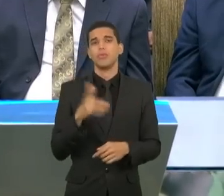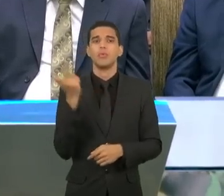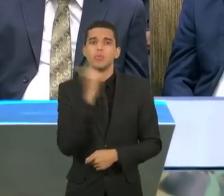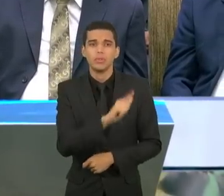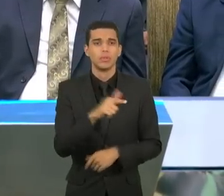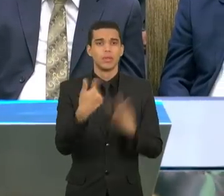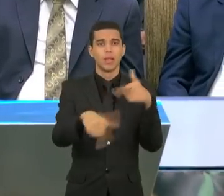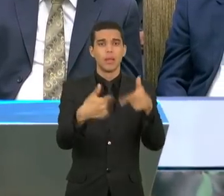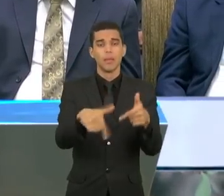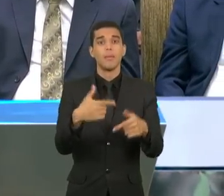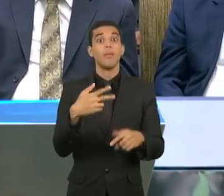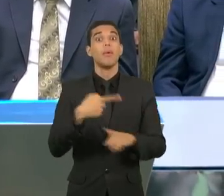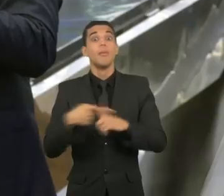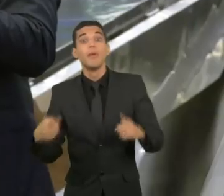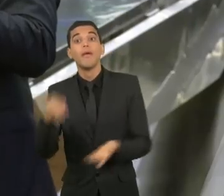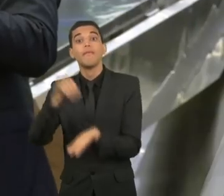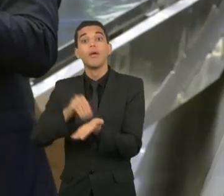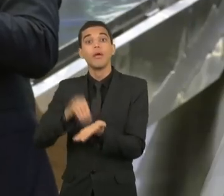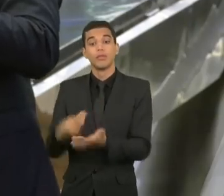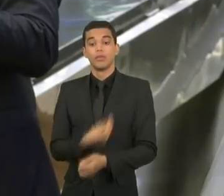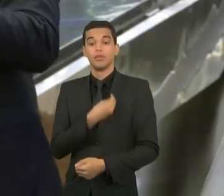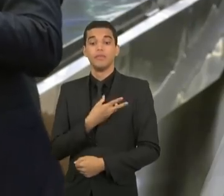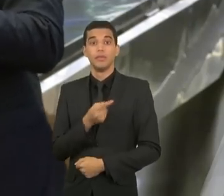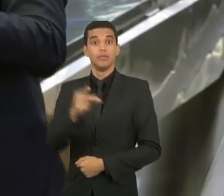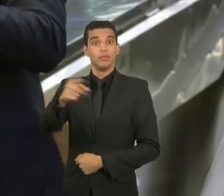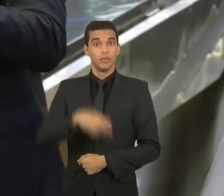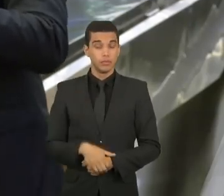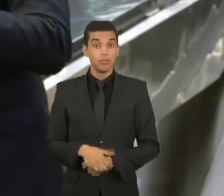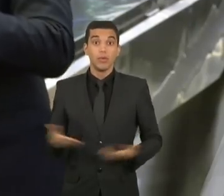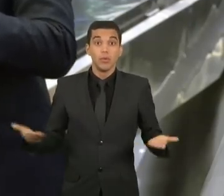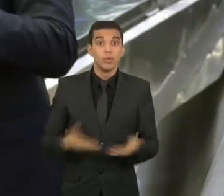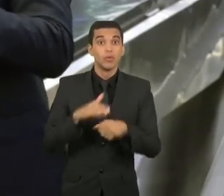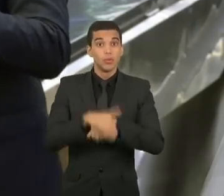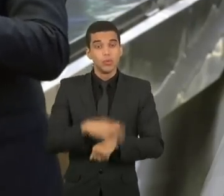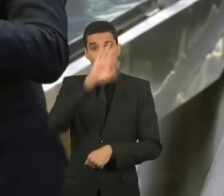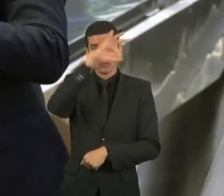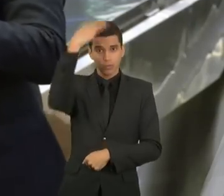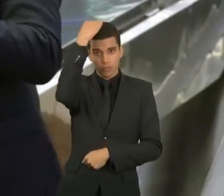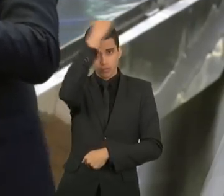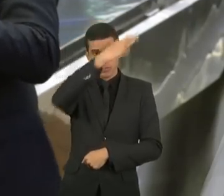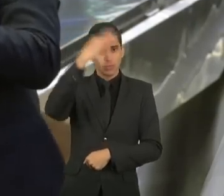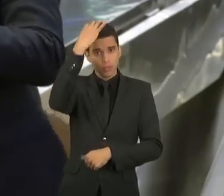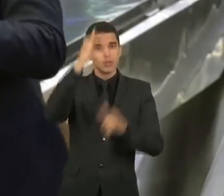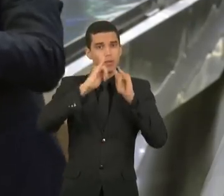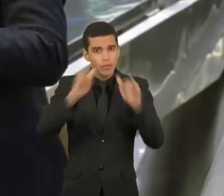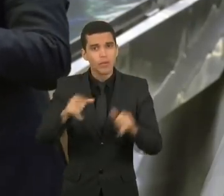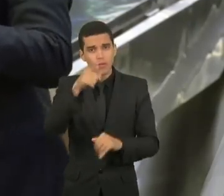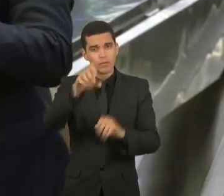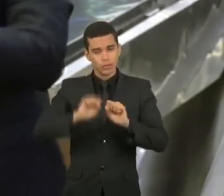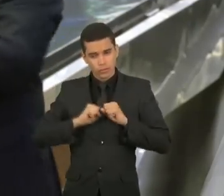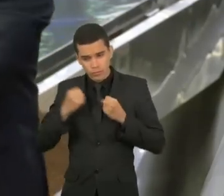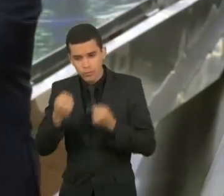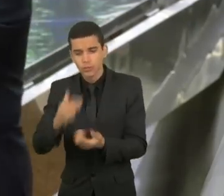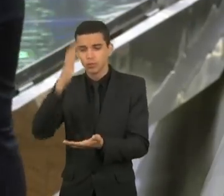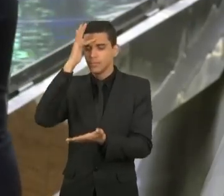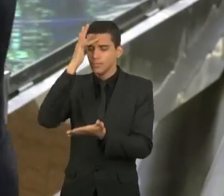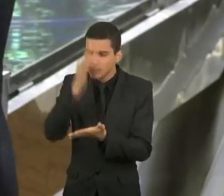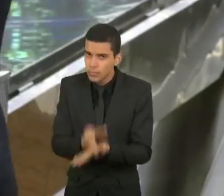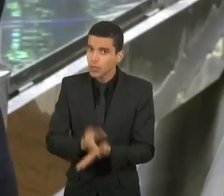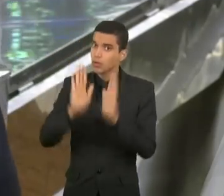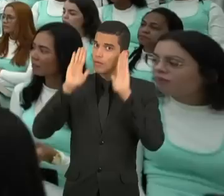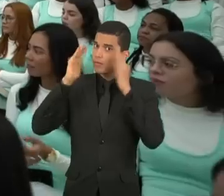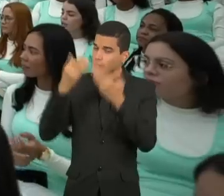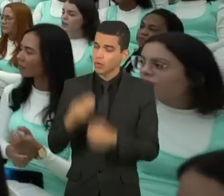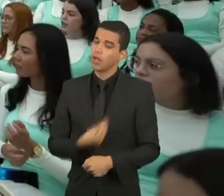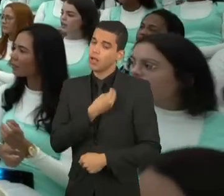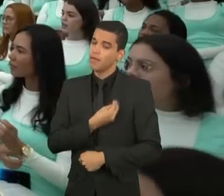eterna. Esta noite o Espírito Santo está dizendo: combata o combate da fé e se preocupe em tomar